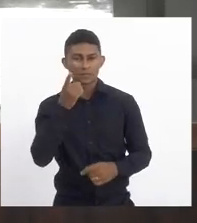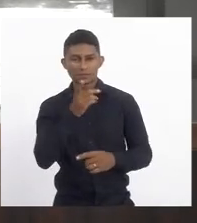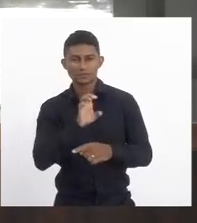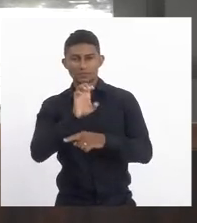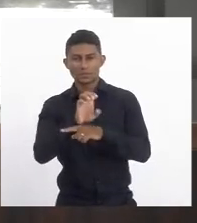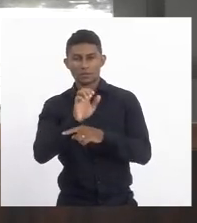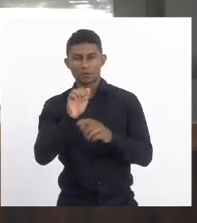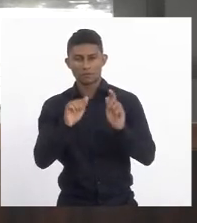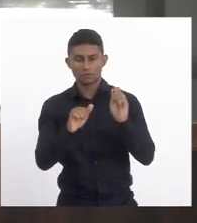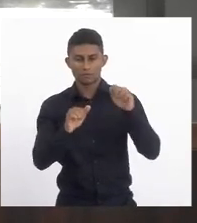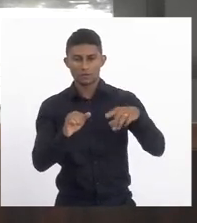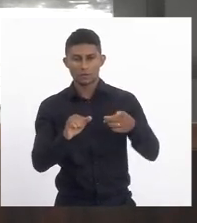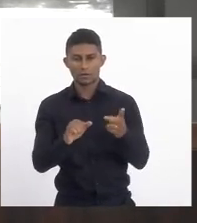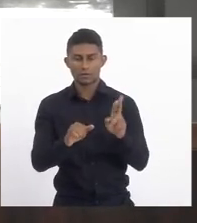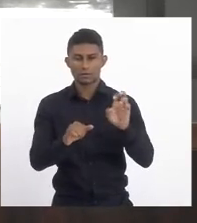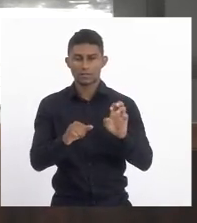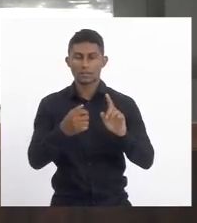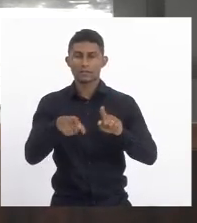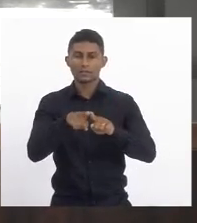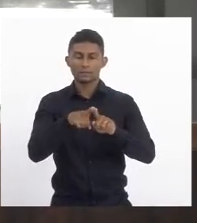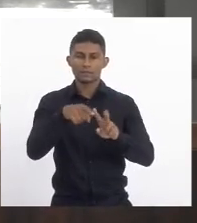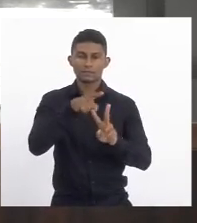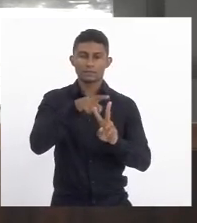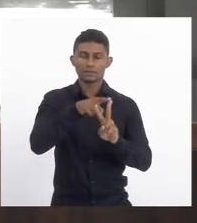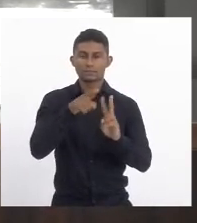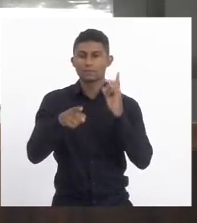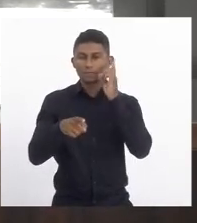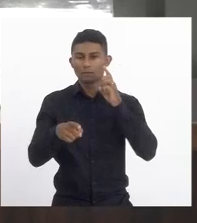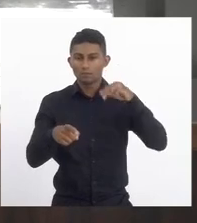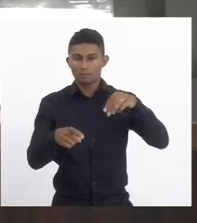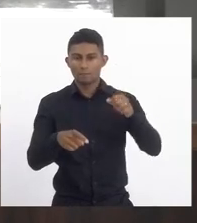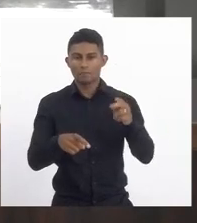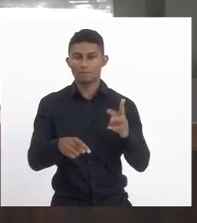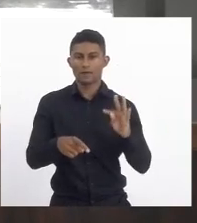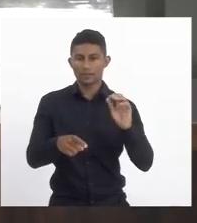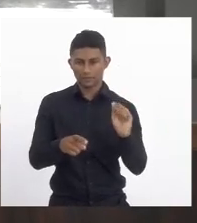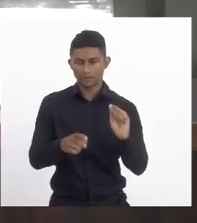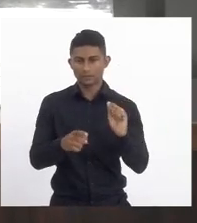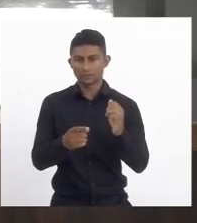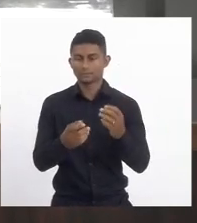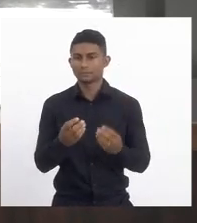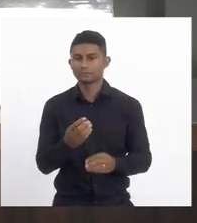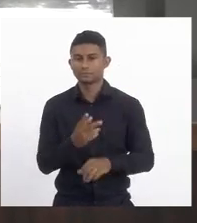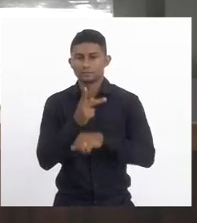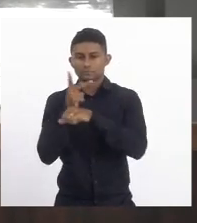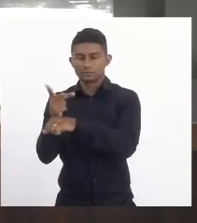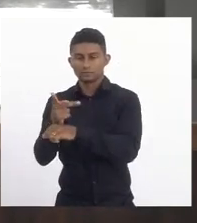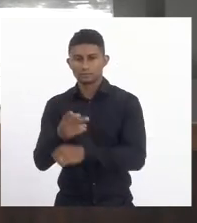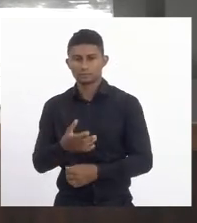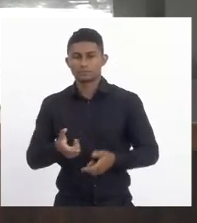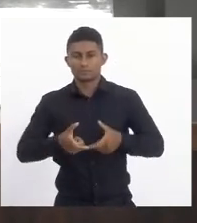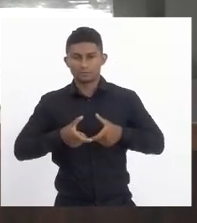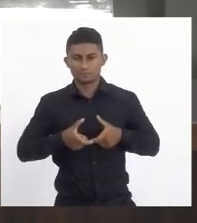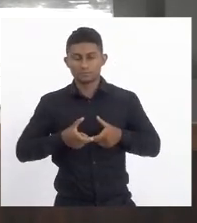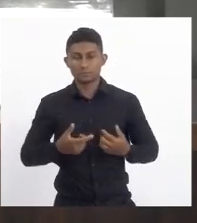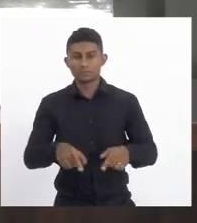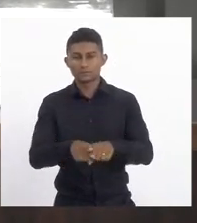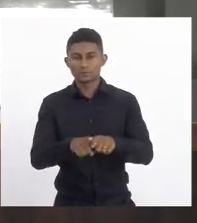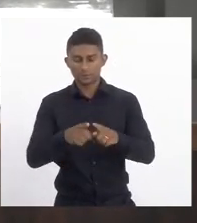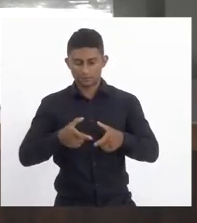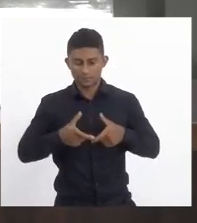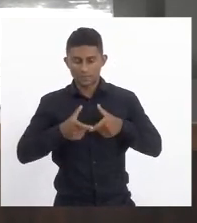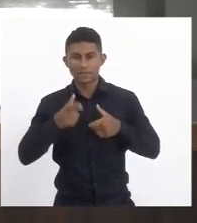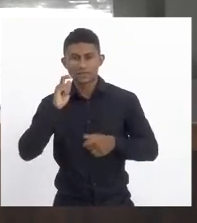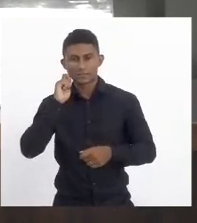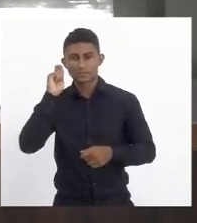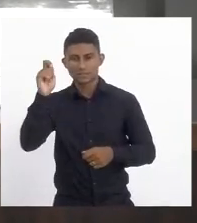André Correia e da deputada estadual Marta Rocha. E da medalha Tiradentes, a diretora responsável